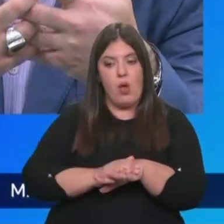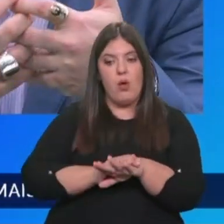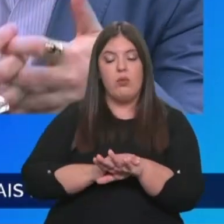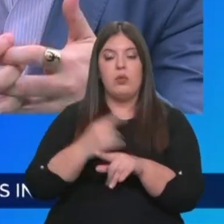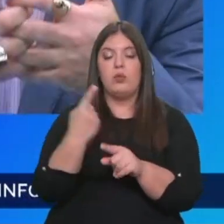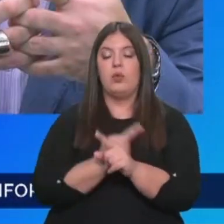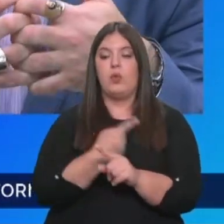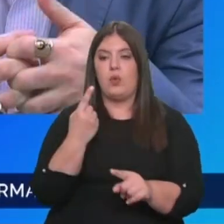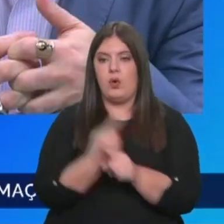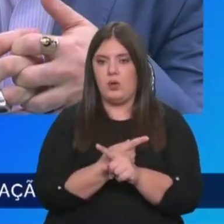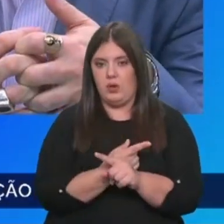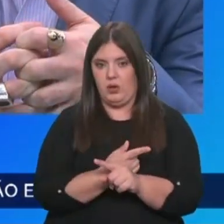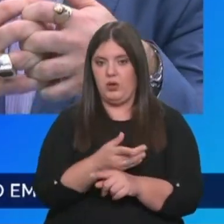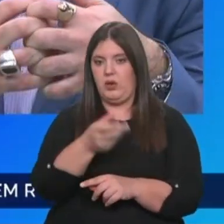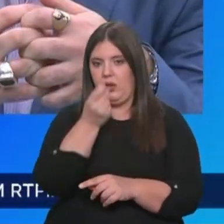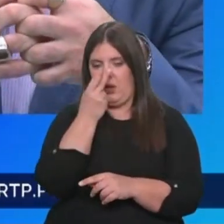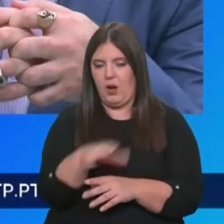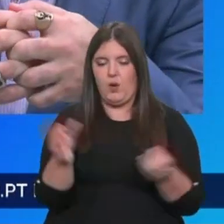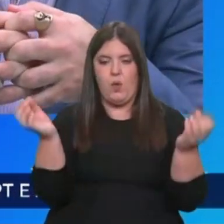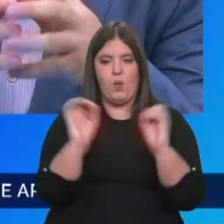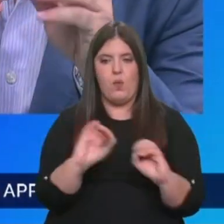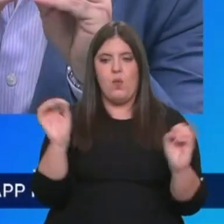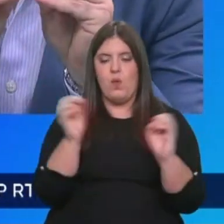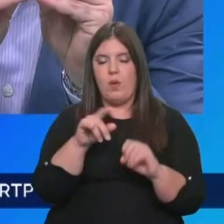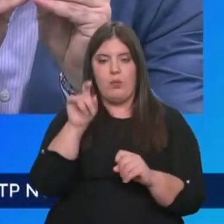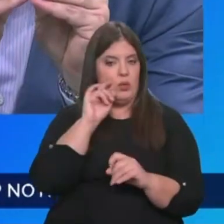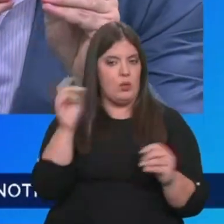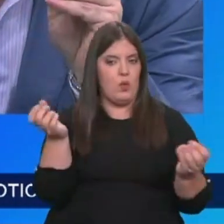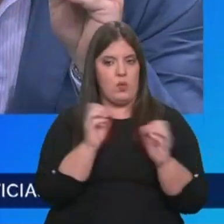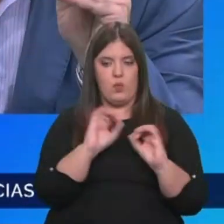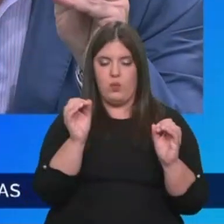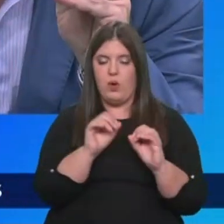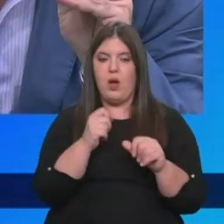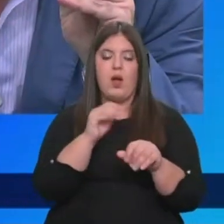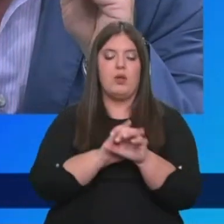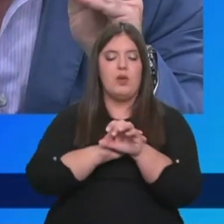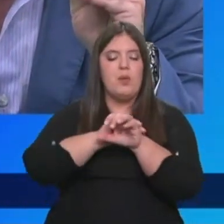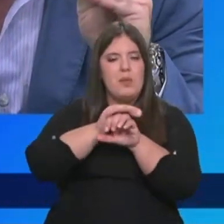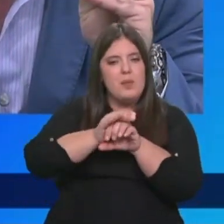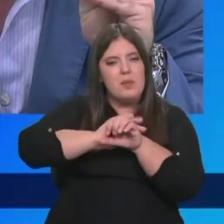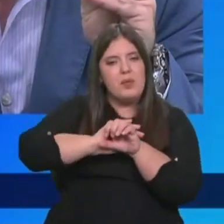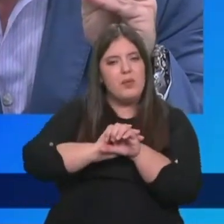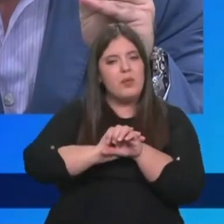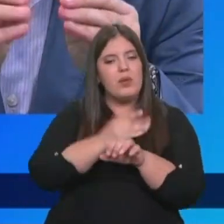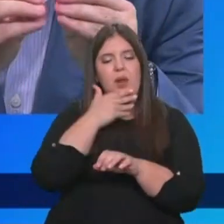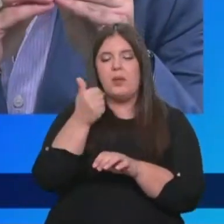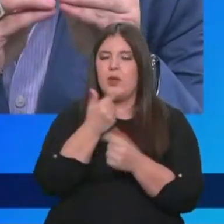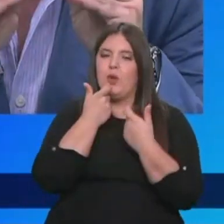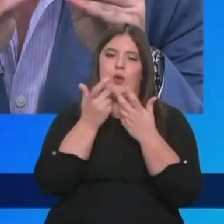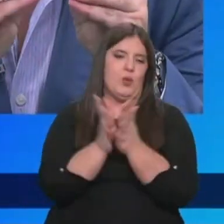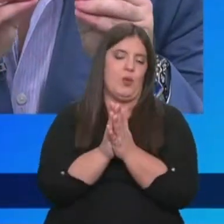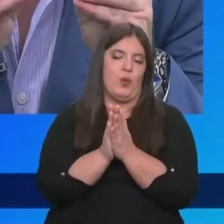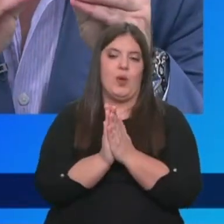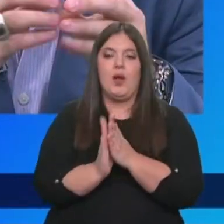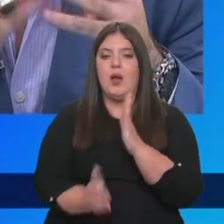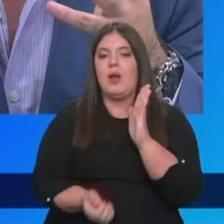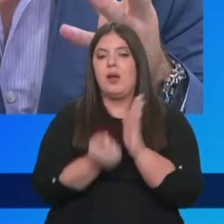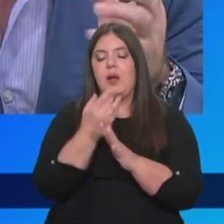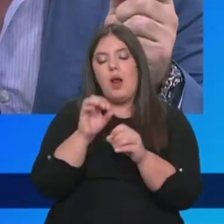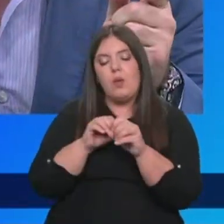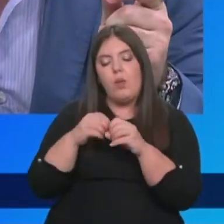corpos sem ar, sem proteção, consegue à superfície, imagina tu a beleza disto tudo, criar moléculas